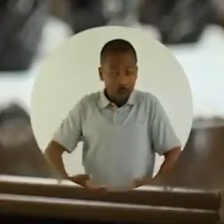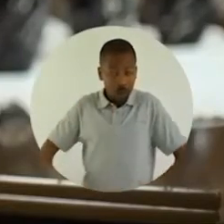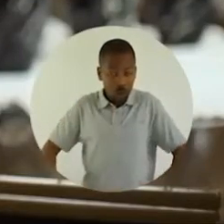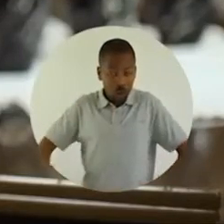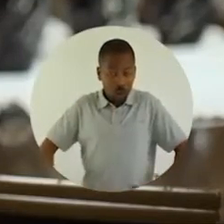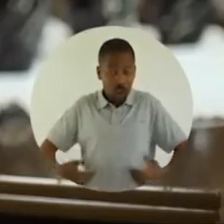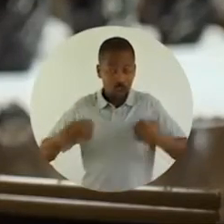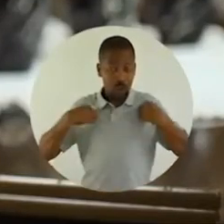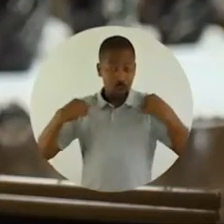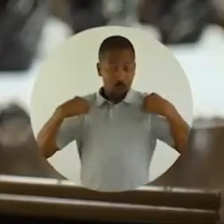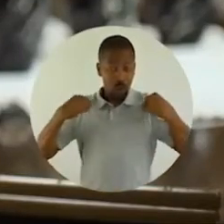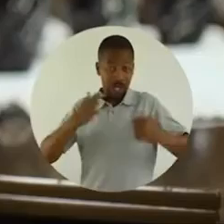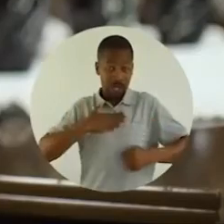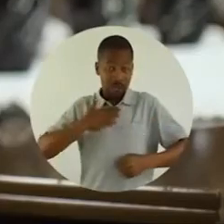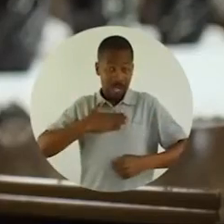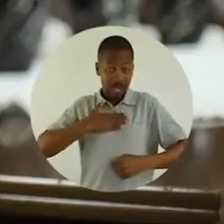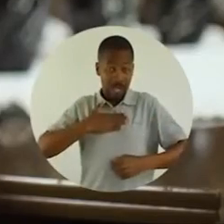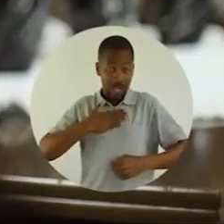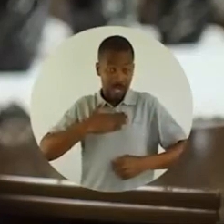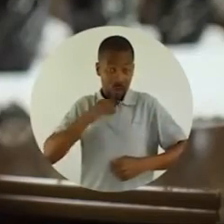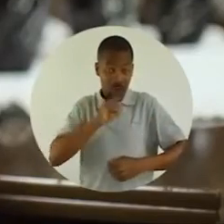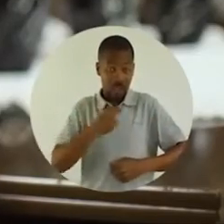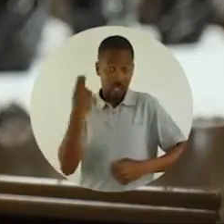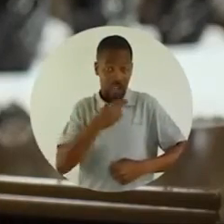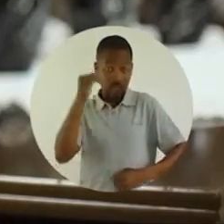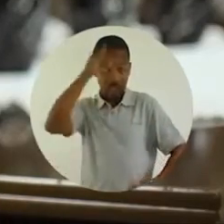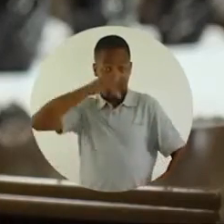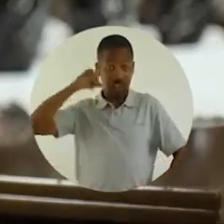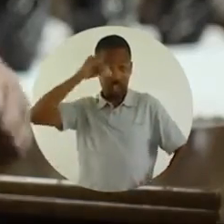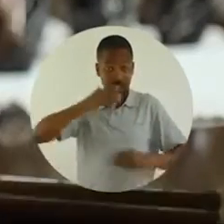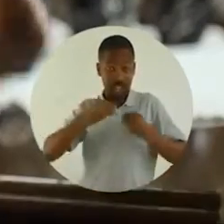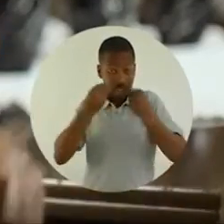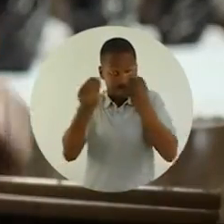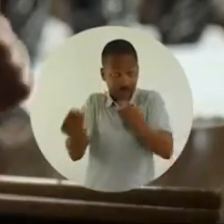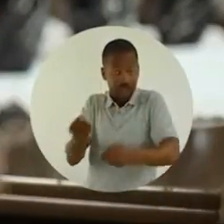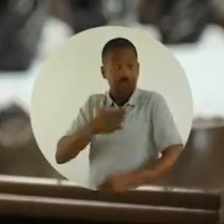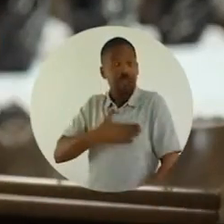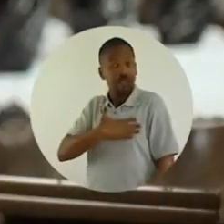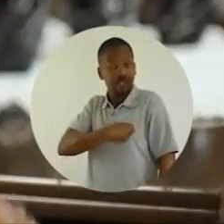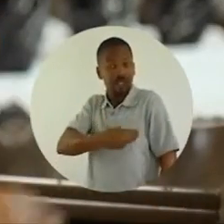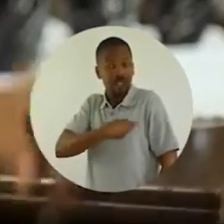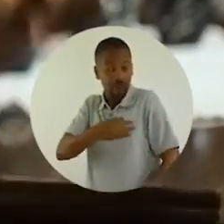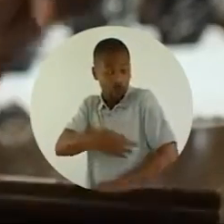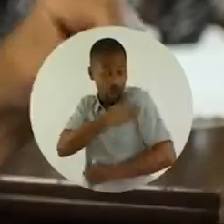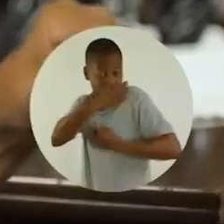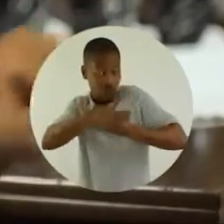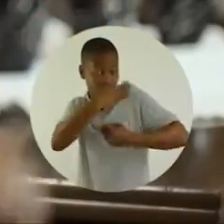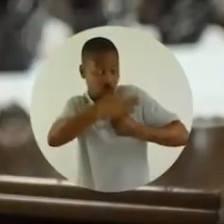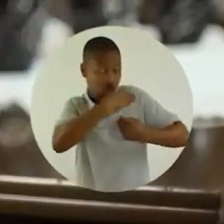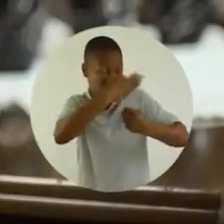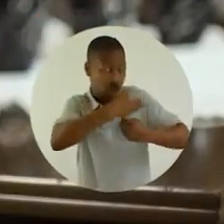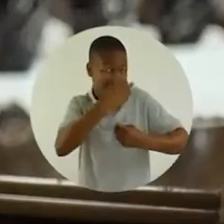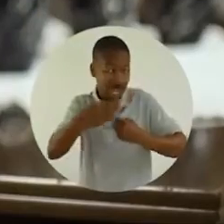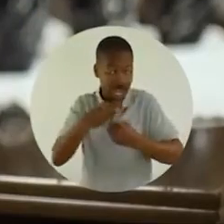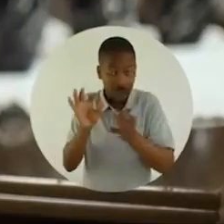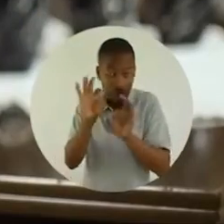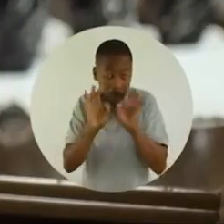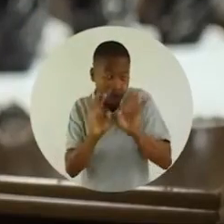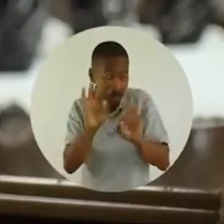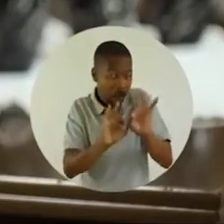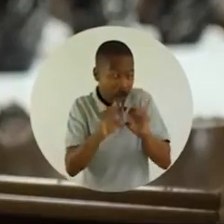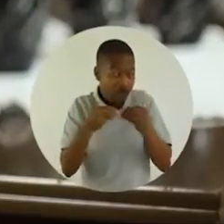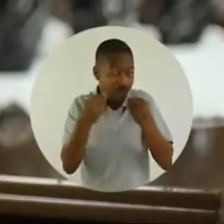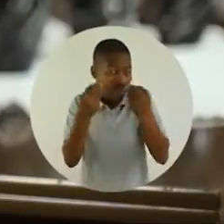do meu filho foi uma blusa de manga minha, sabe? Que eu tirei, aí cozi de um lado, costurei do outro, aquela foi a primeira roupa dele